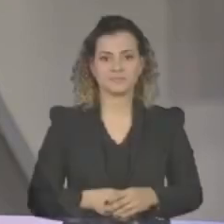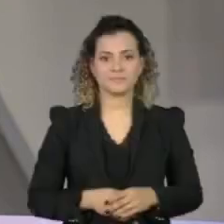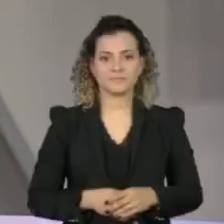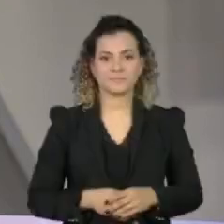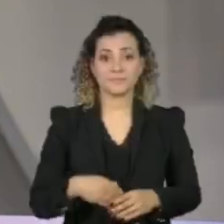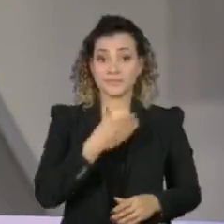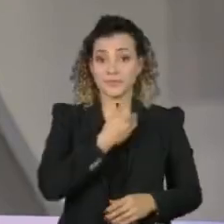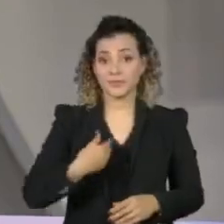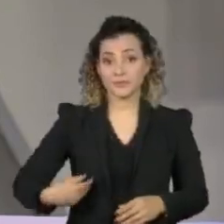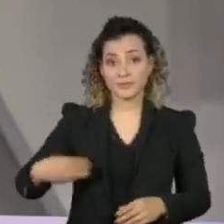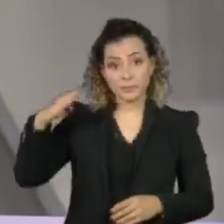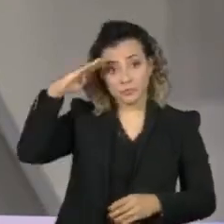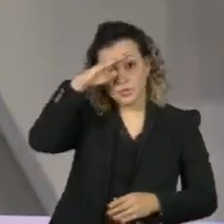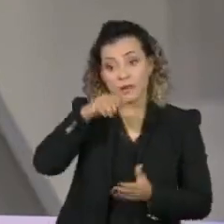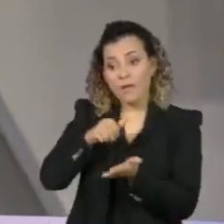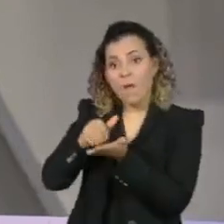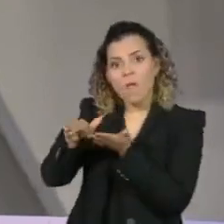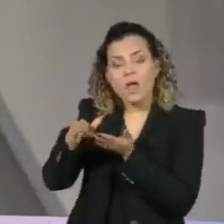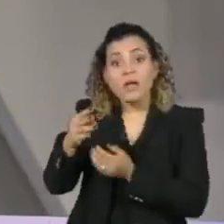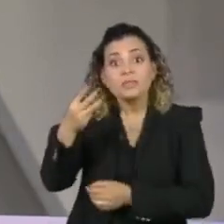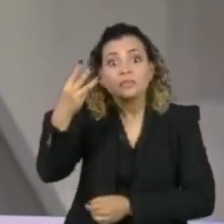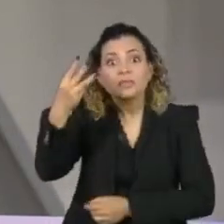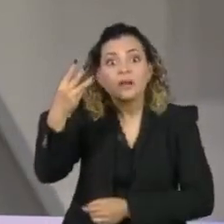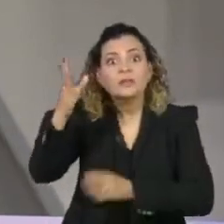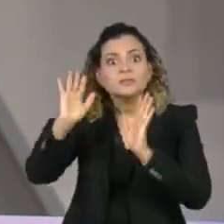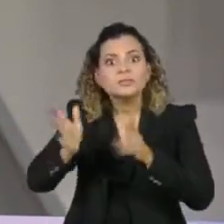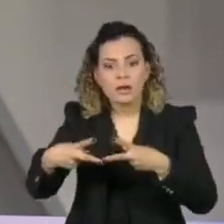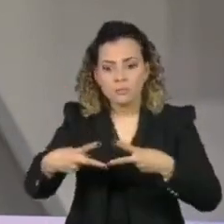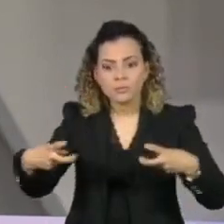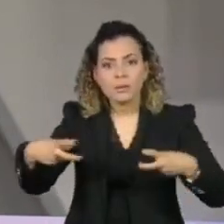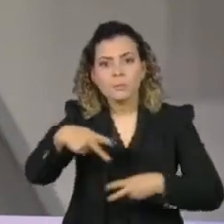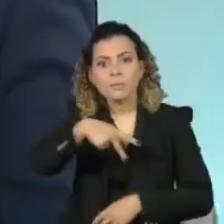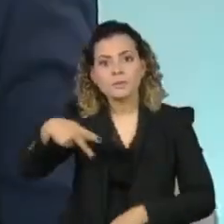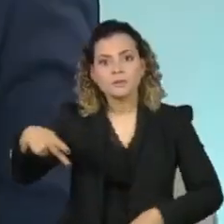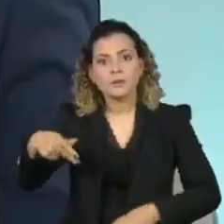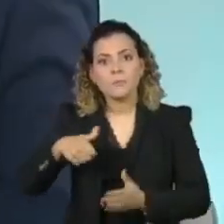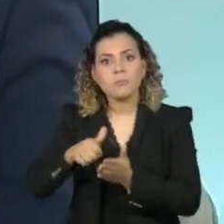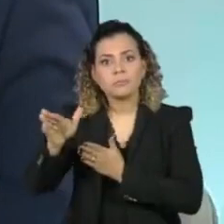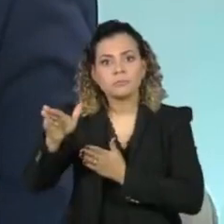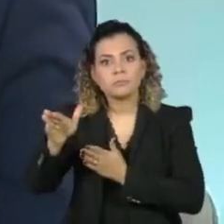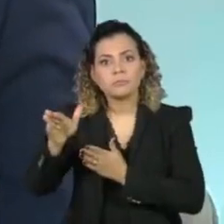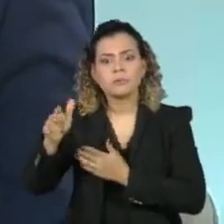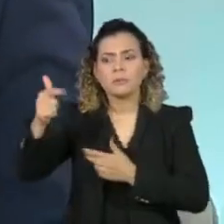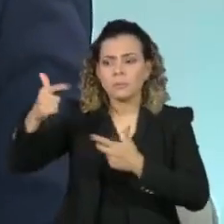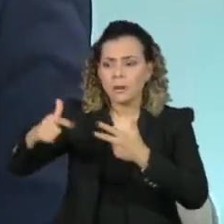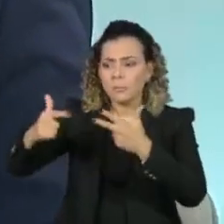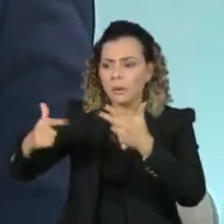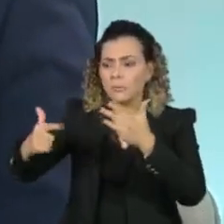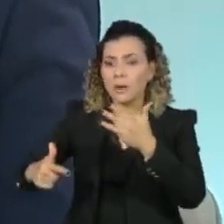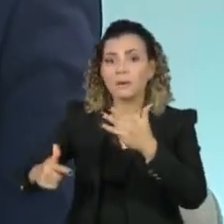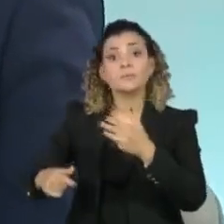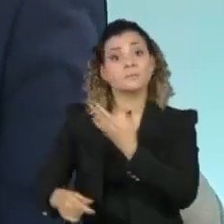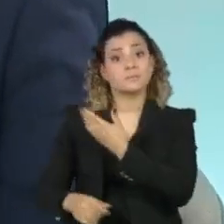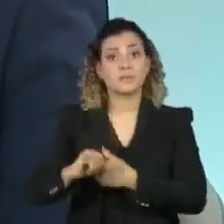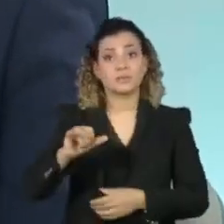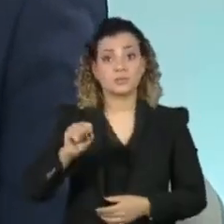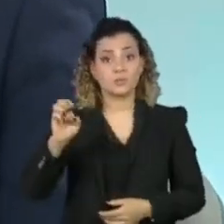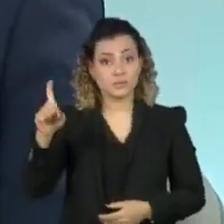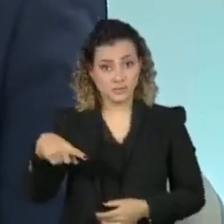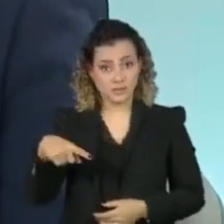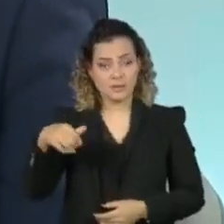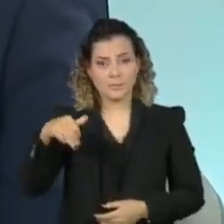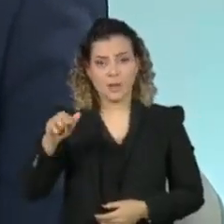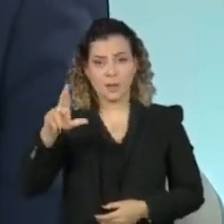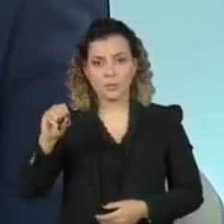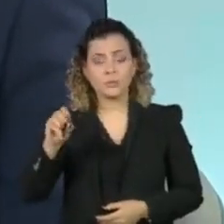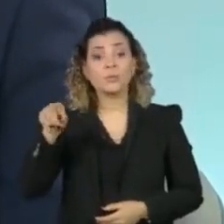o governo bolsonaro demite o terceiro presidente da Petrobras José Mauro Ferreira Coelho foi demitido